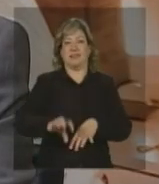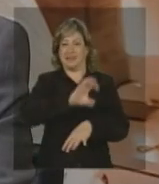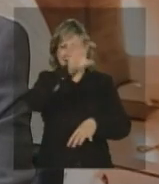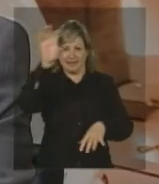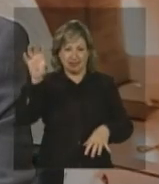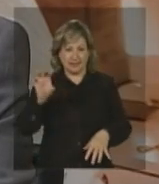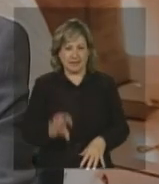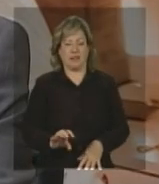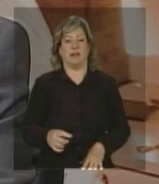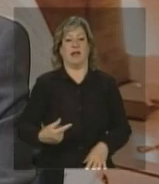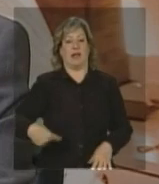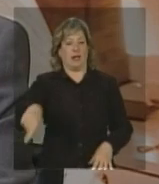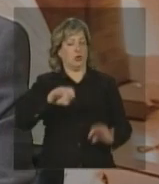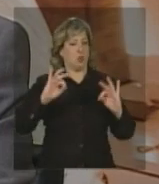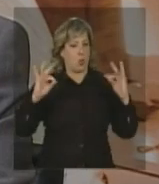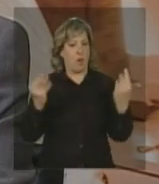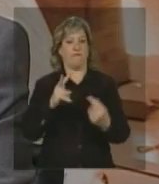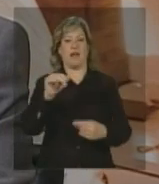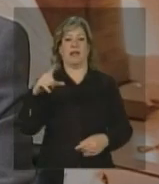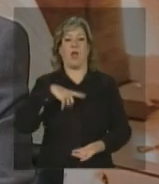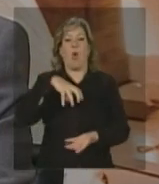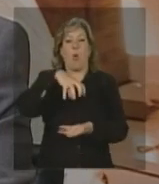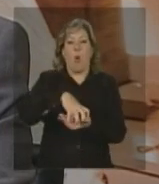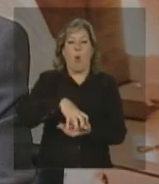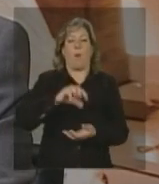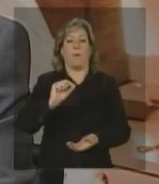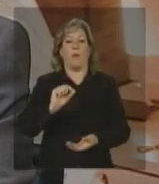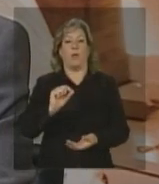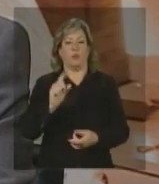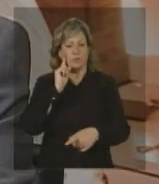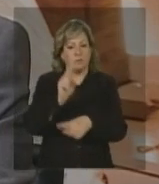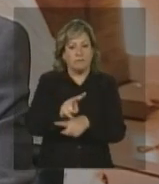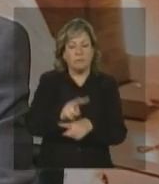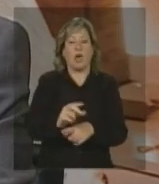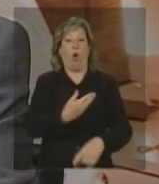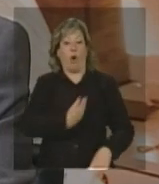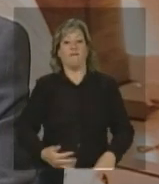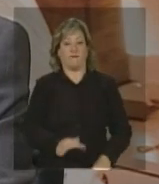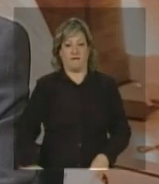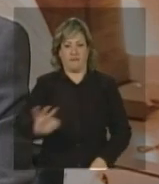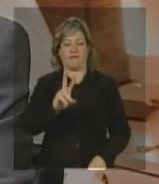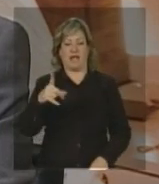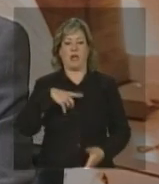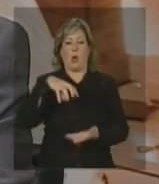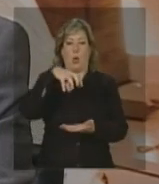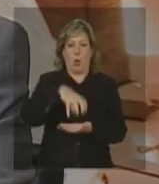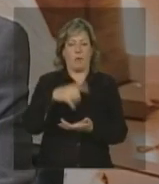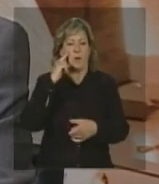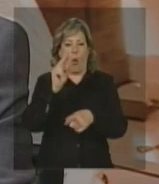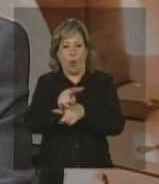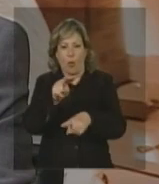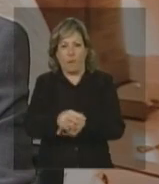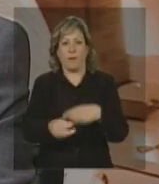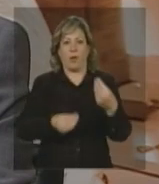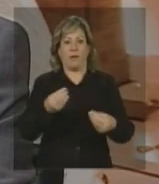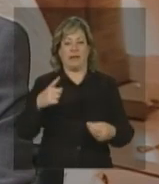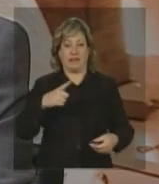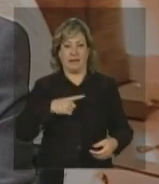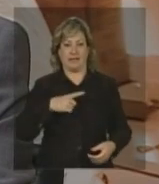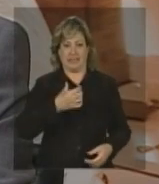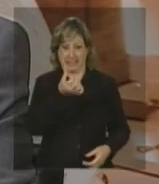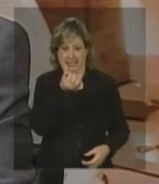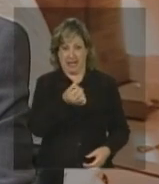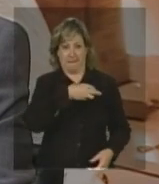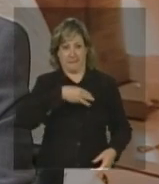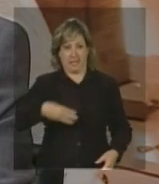Nesses estados haverá um comitê de acompanhamento. No governo federal, um comitê de acompanhamento que tem, por exemplo, 6 ministros